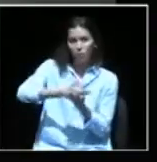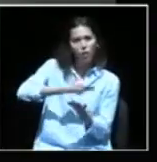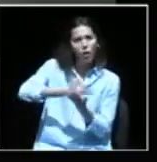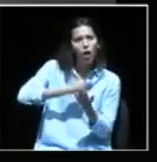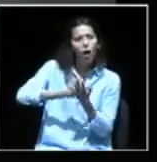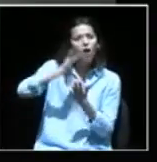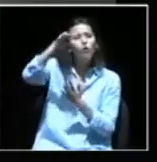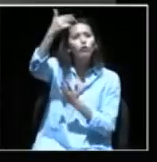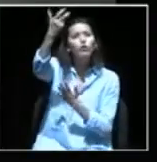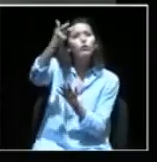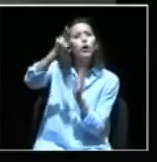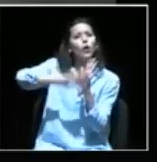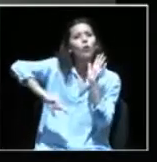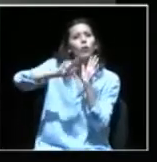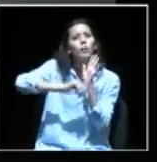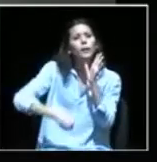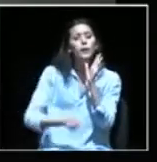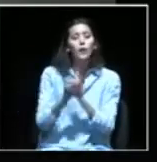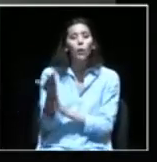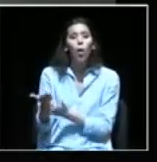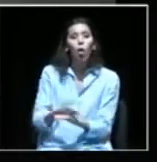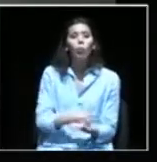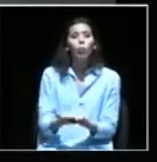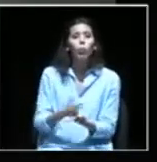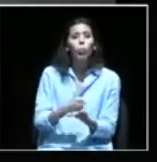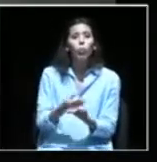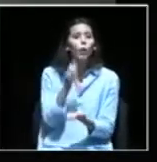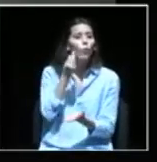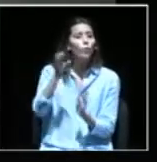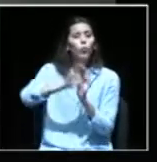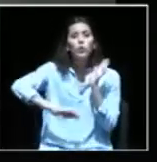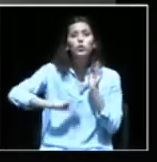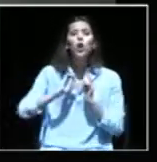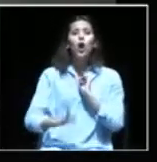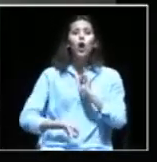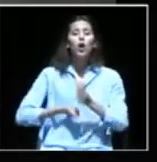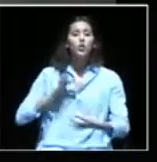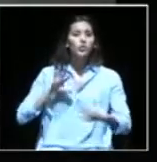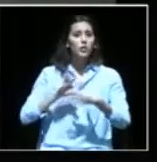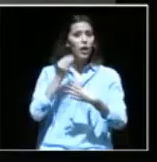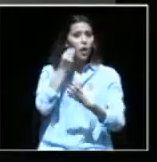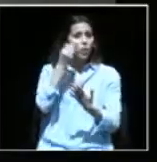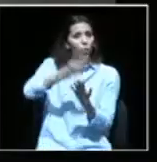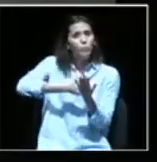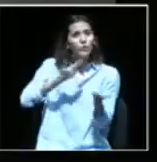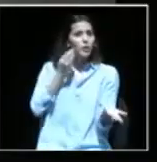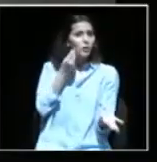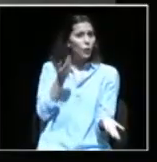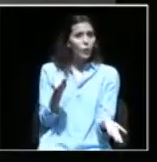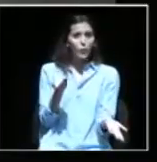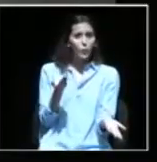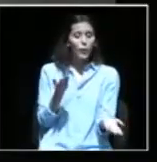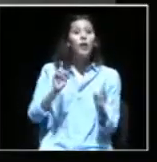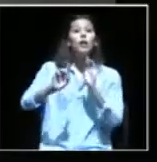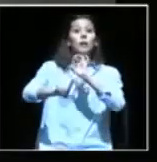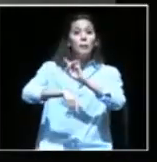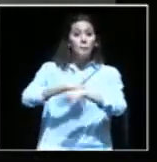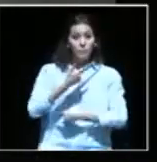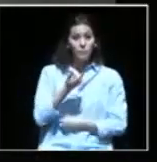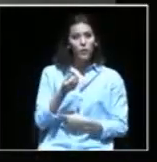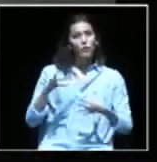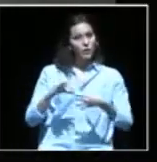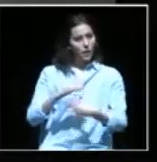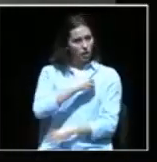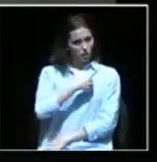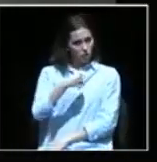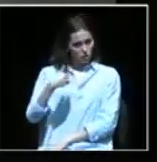futura regulamentação, criando uma incerteza sobre as condições para o exercício destas competências. Por fim, no que diz respeito à